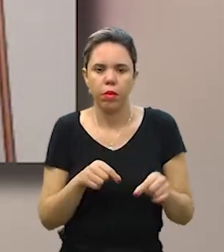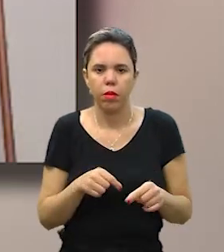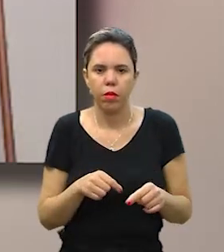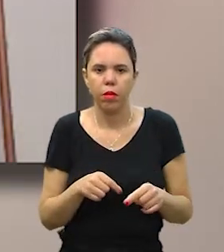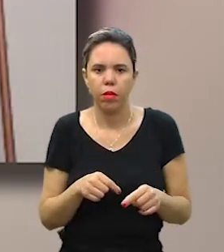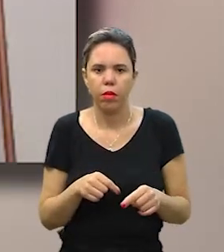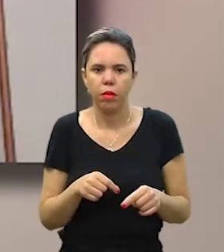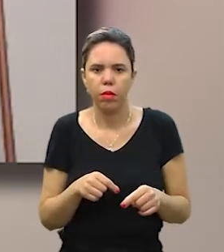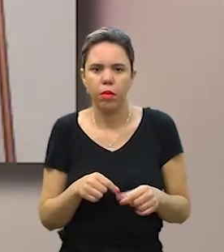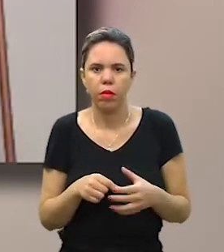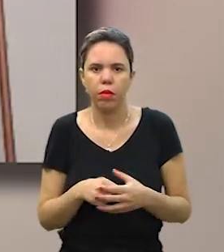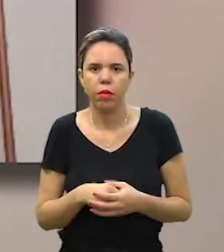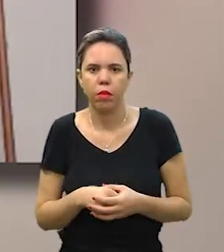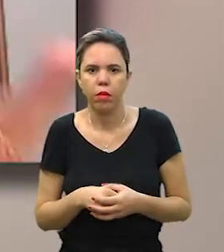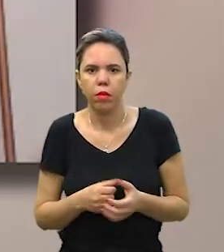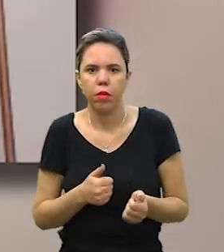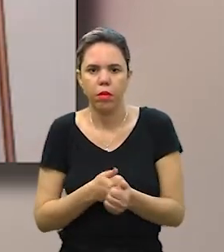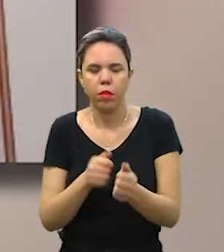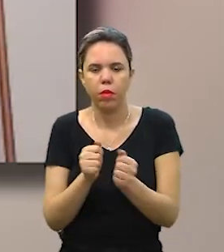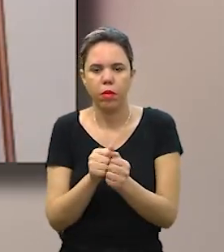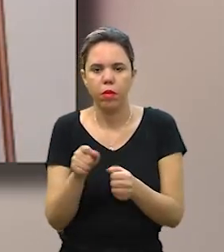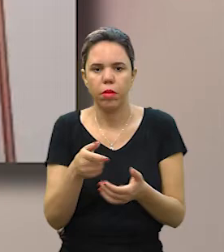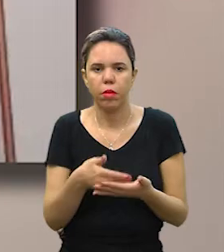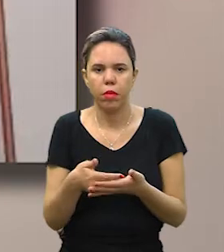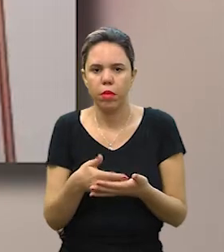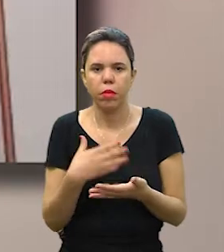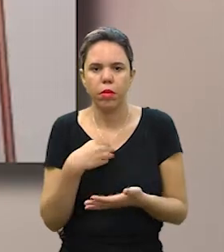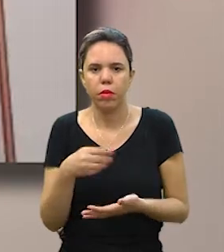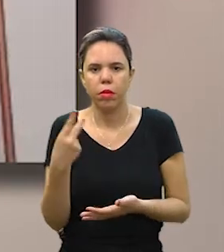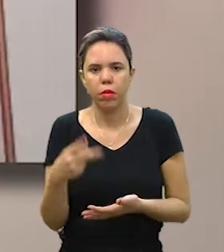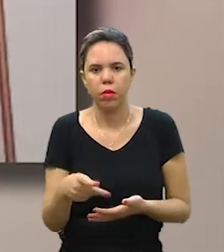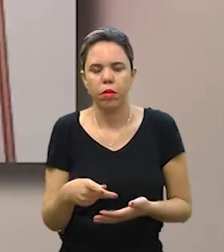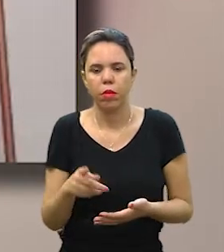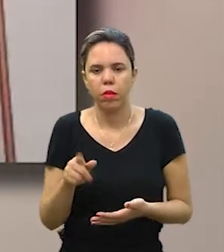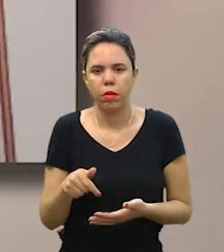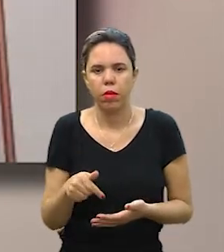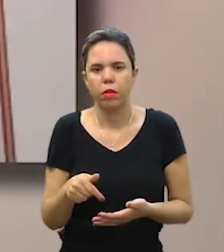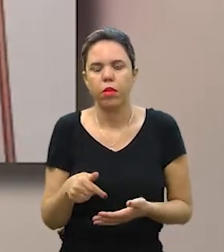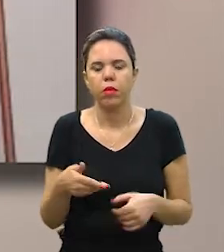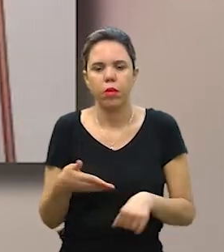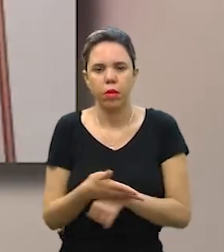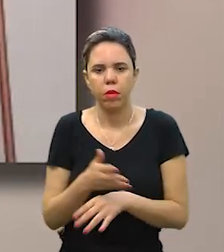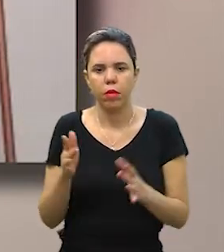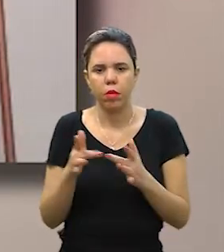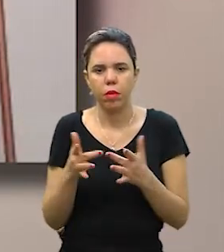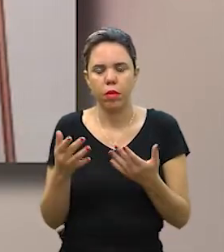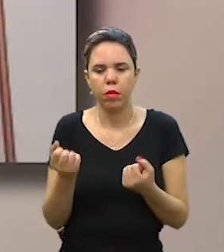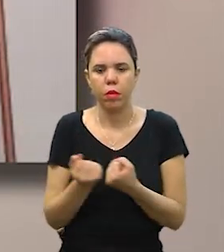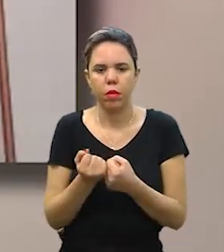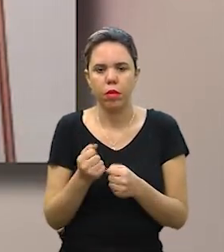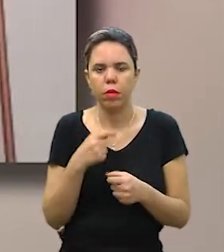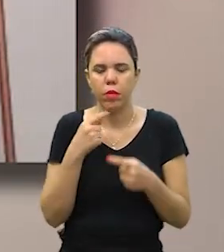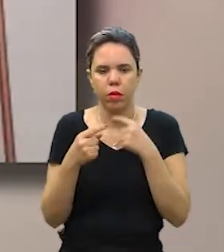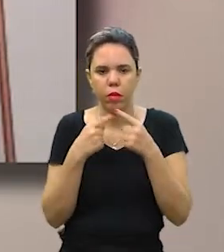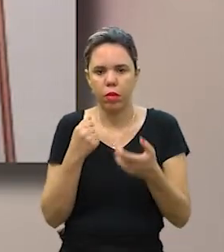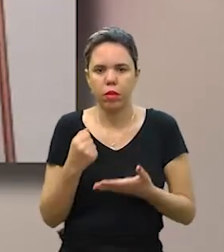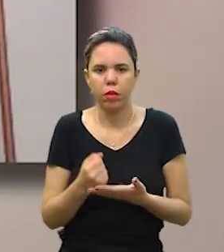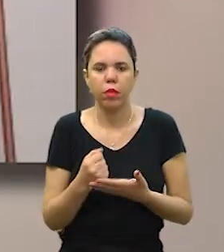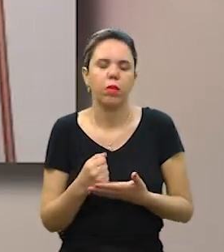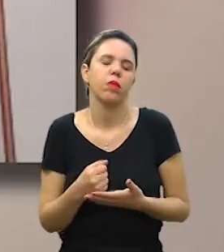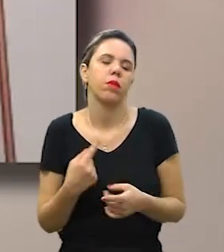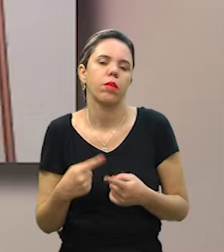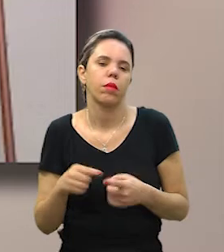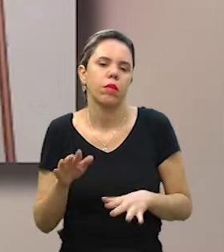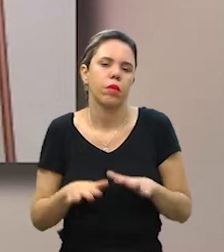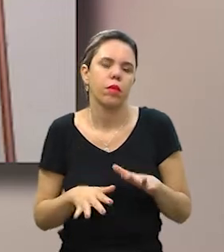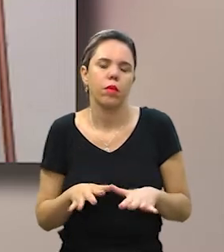escolhe para estar acompanhando o seu bebê, o seu filho, e esse acesso para poder acolher essas dúvidas, né?